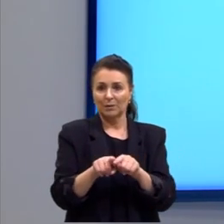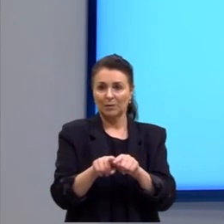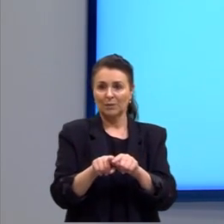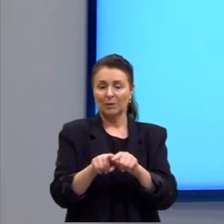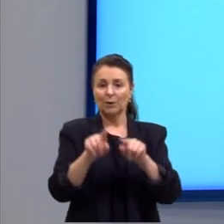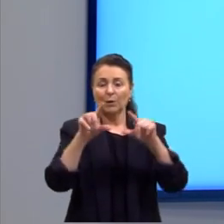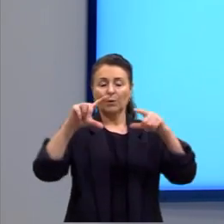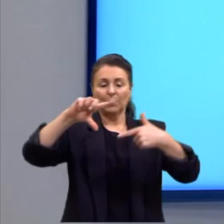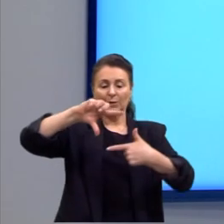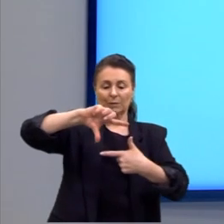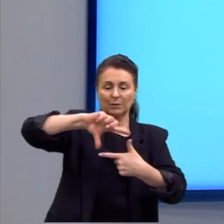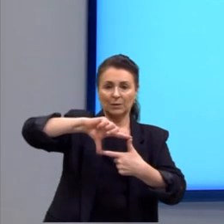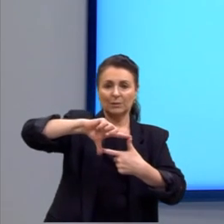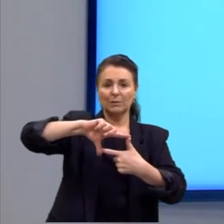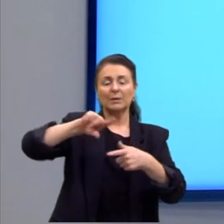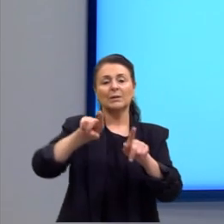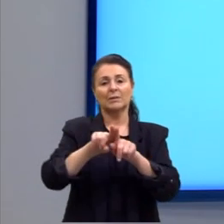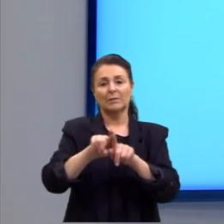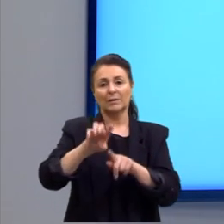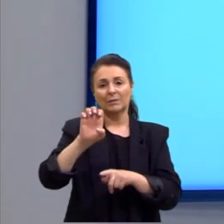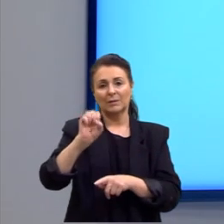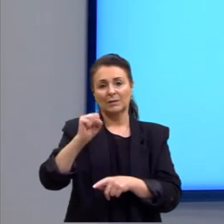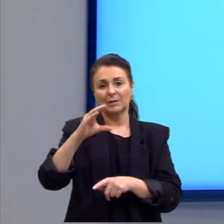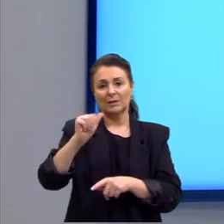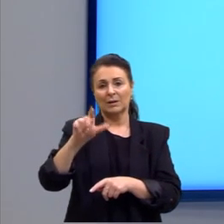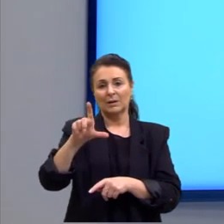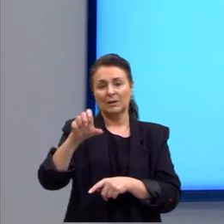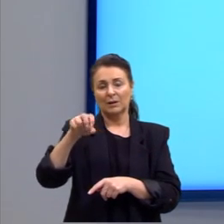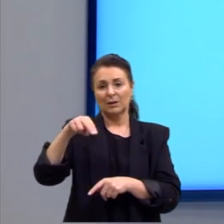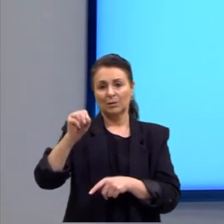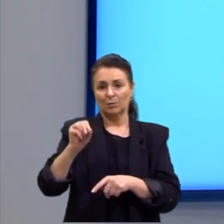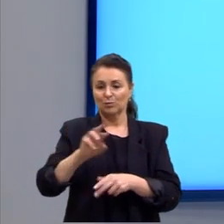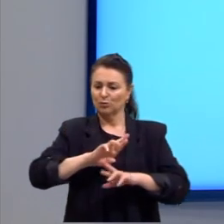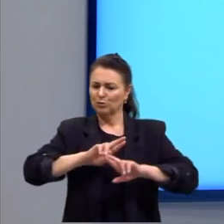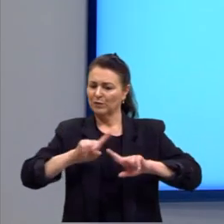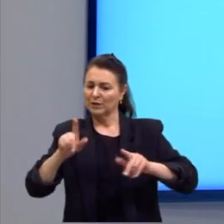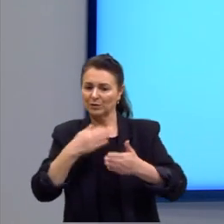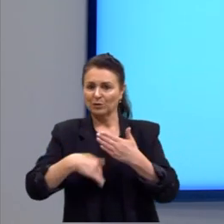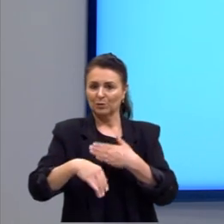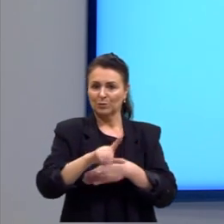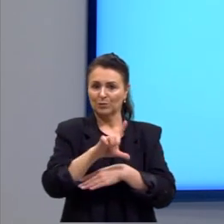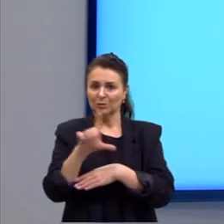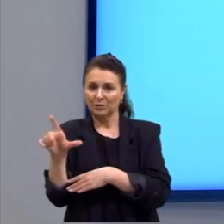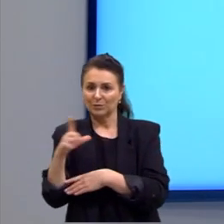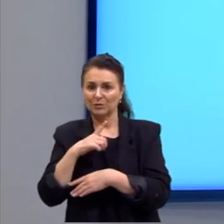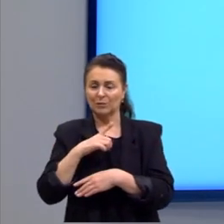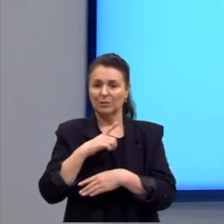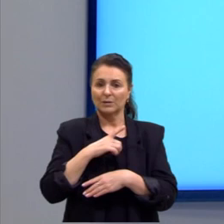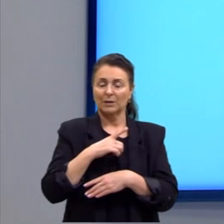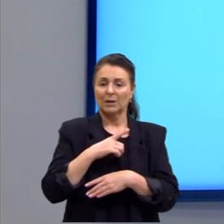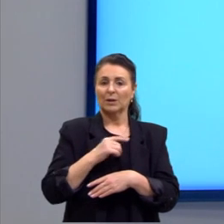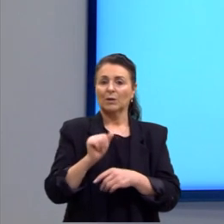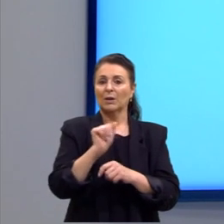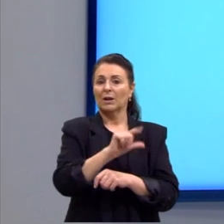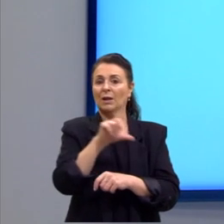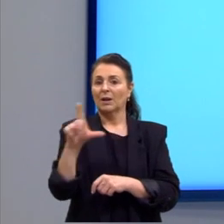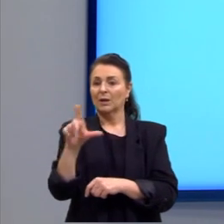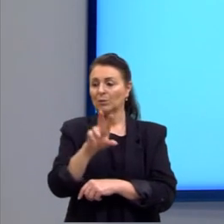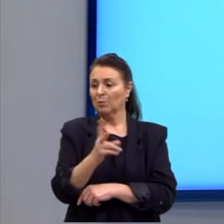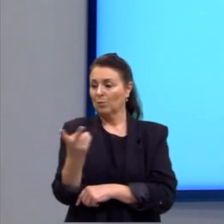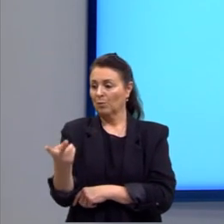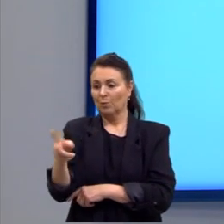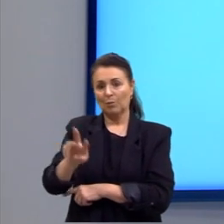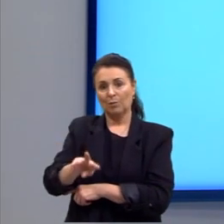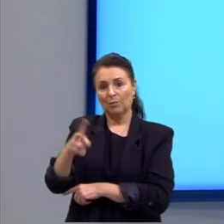que que é importante observar que sempre nós teremos um par de lados opostos que são Paralelos